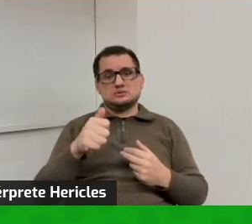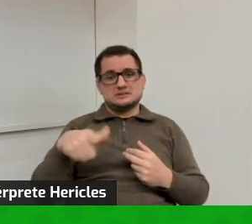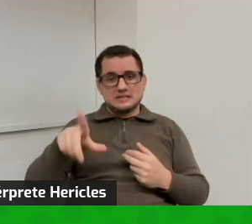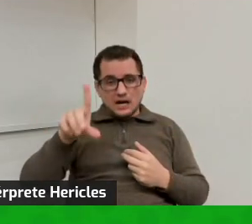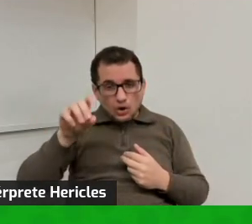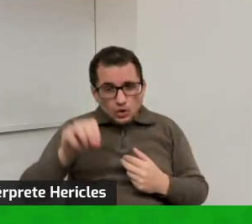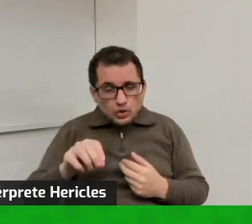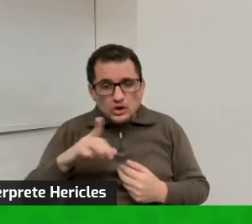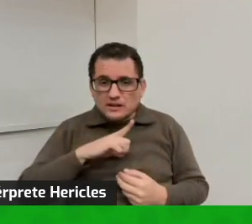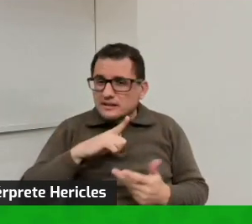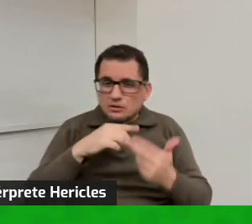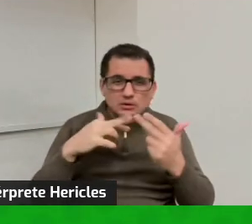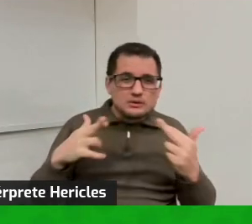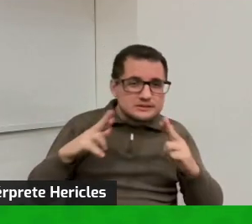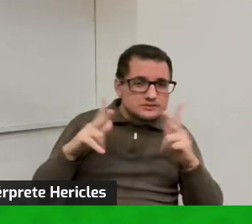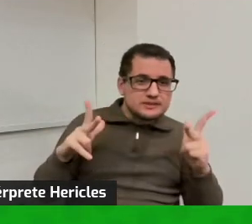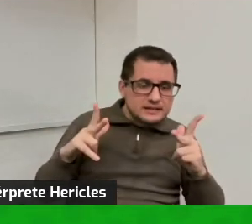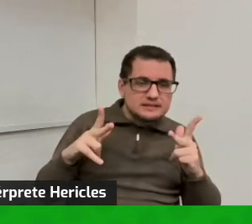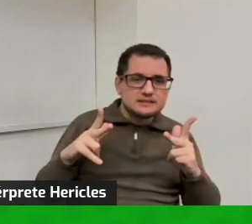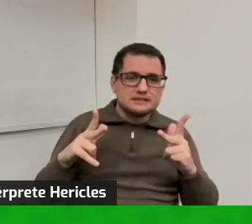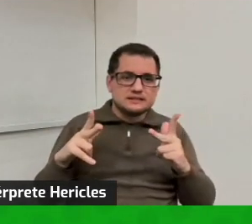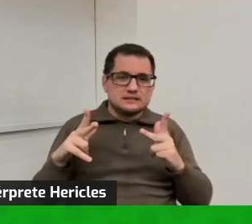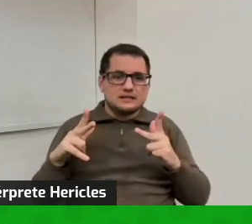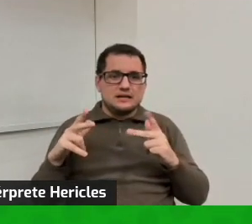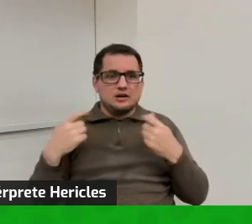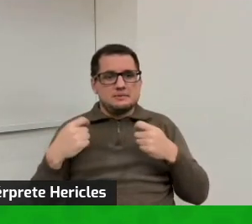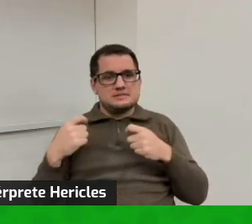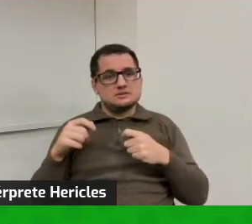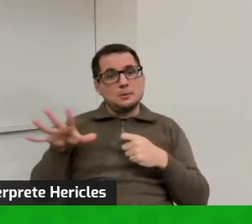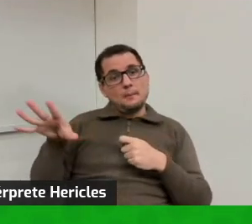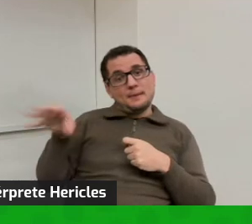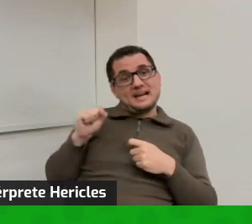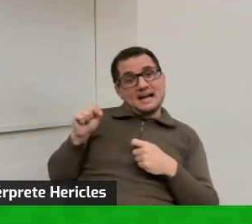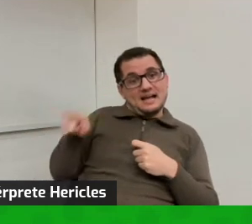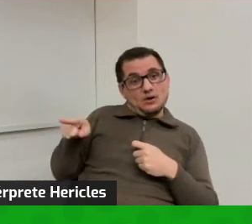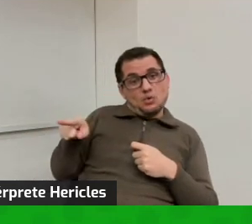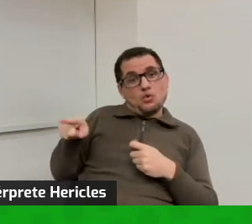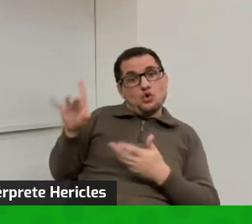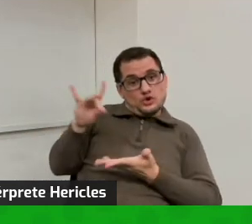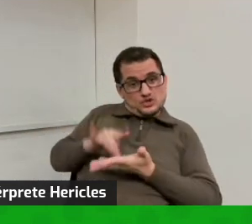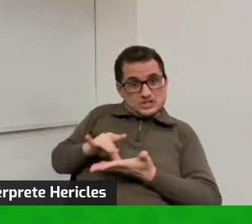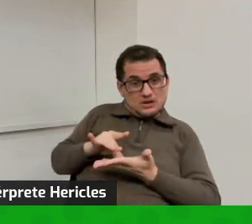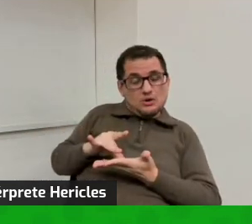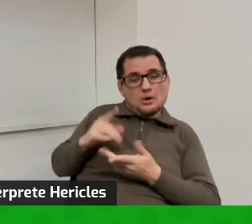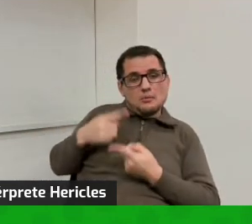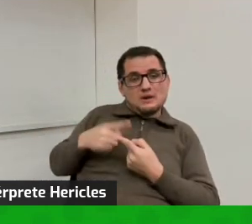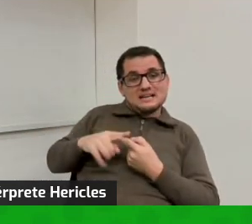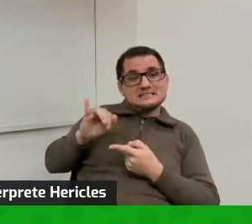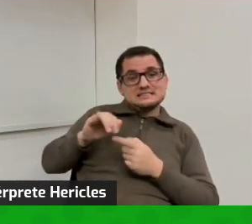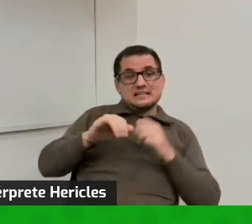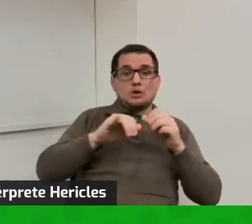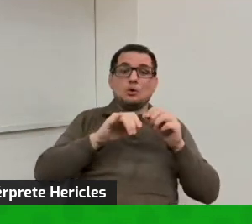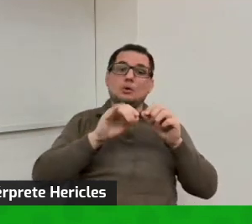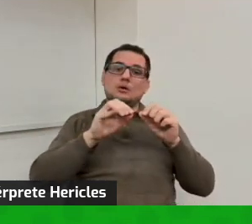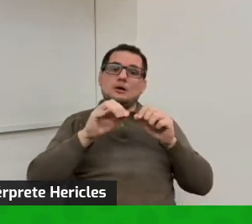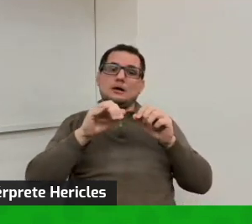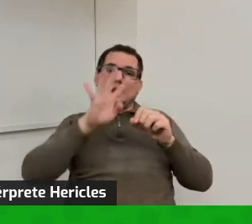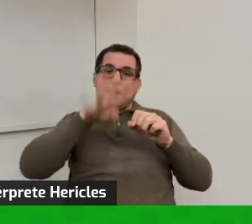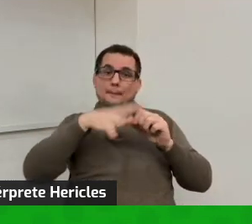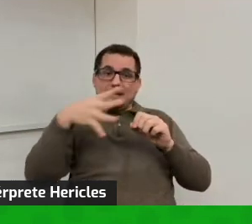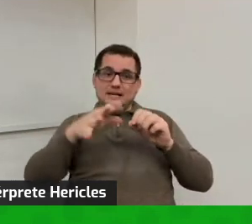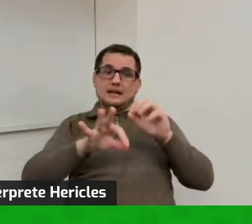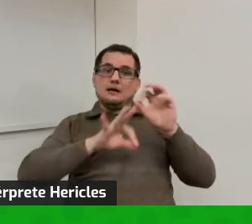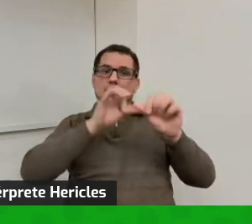tem alguma coisa que mudou, o ideal é que eu sempre puxe as referências dessa planilha, porque se eu editar alguma coisa aqui, ele vai sempre puxar